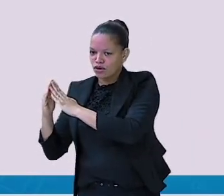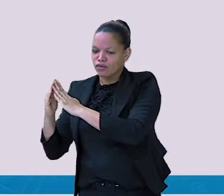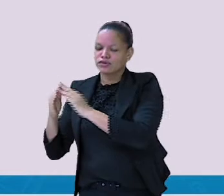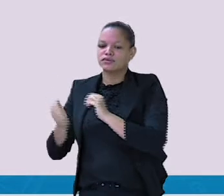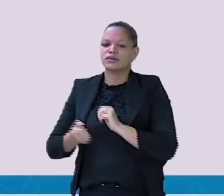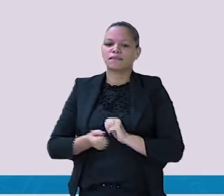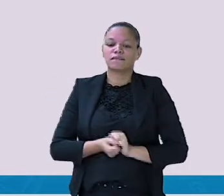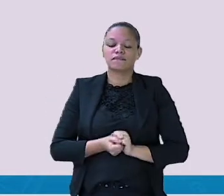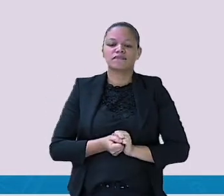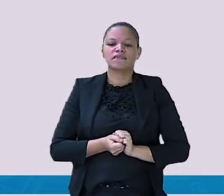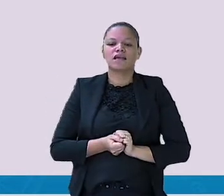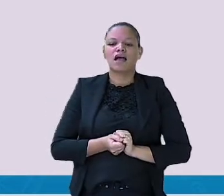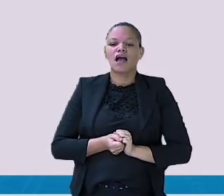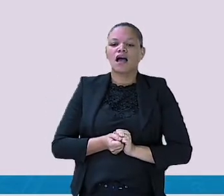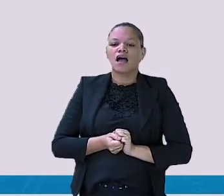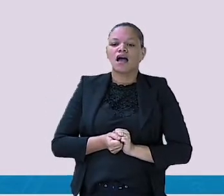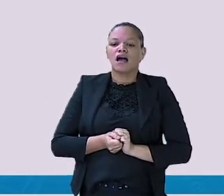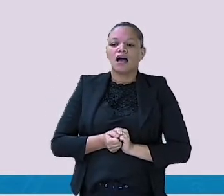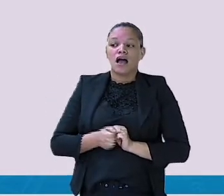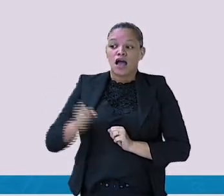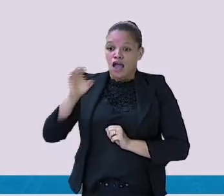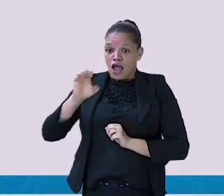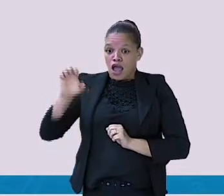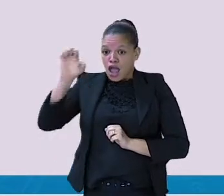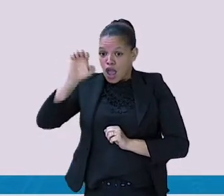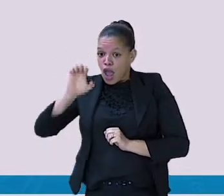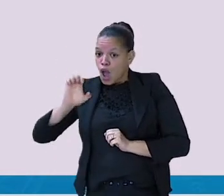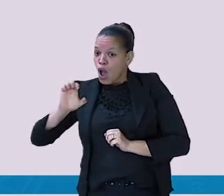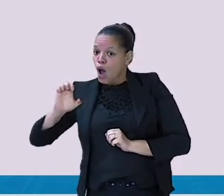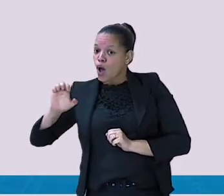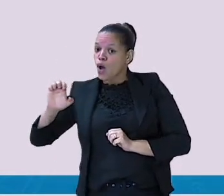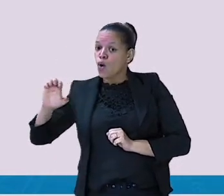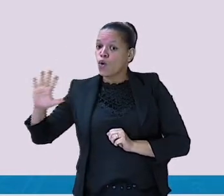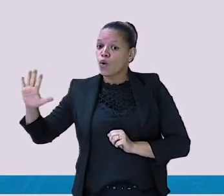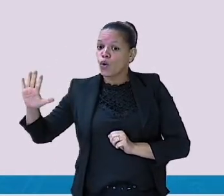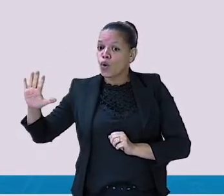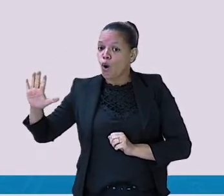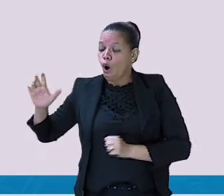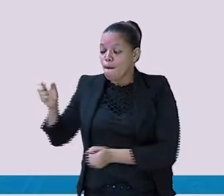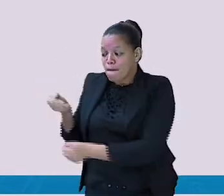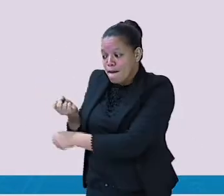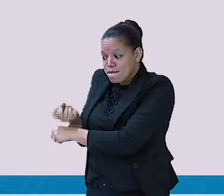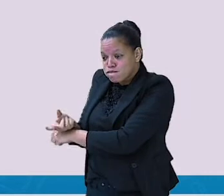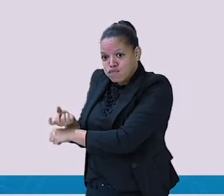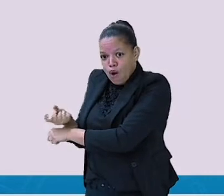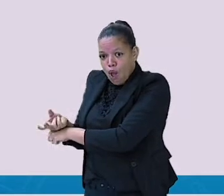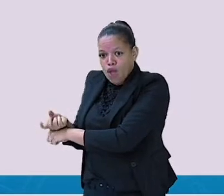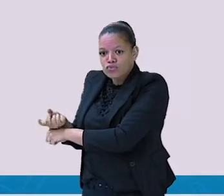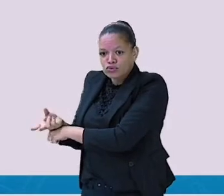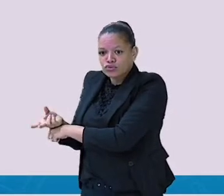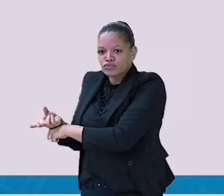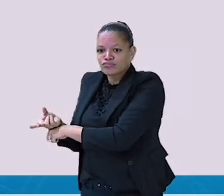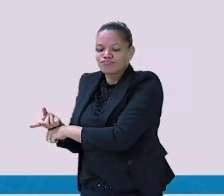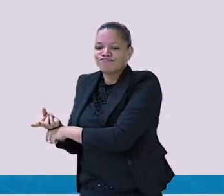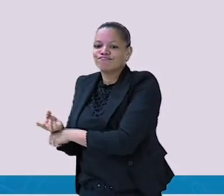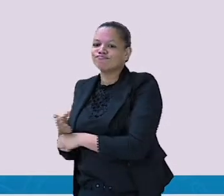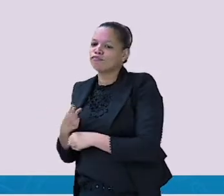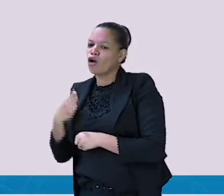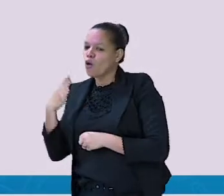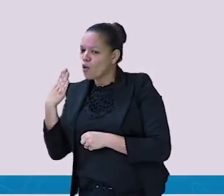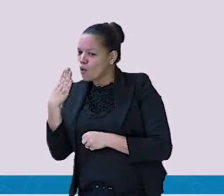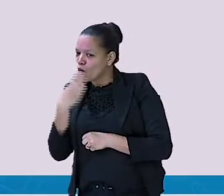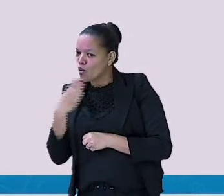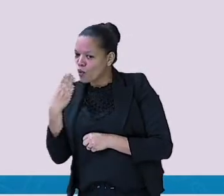mercadoria, levariam até a Europa para fazer a venda do produto de cana-de-açúcar. Quase muito pouco desses